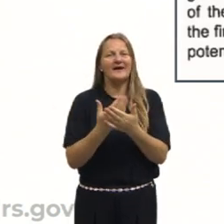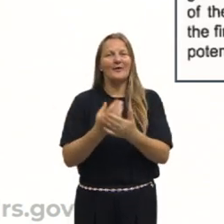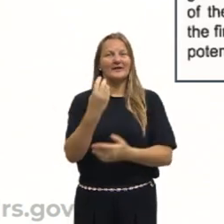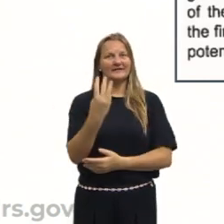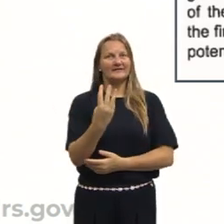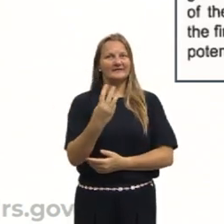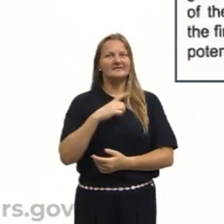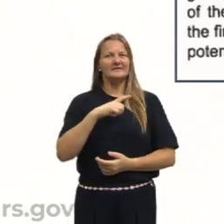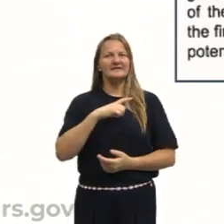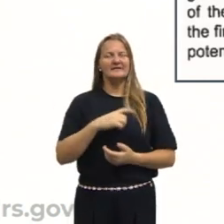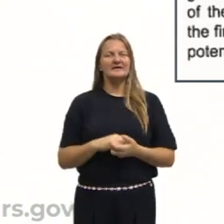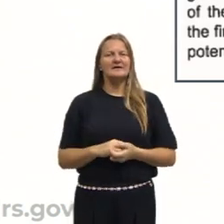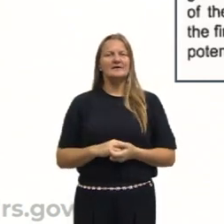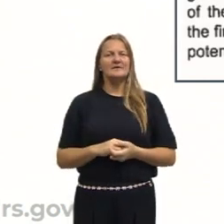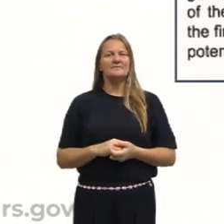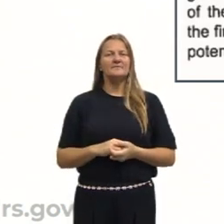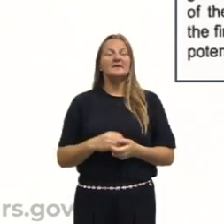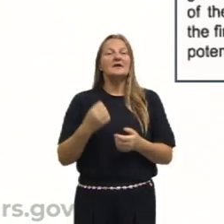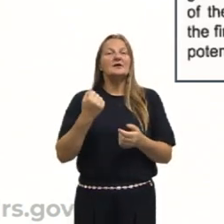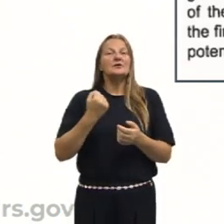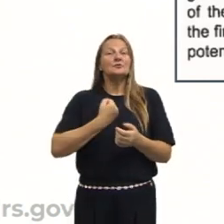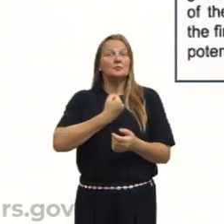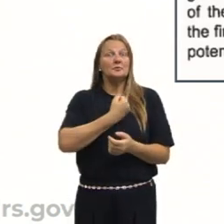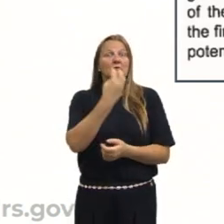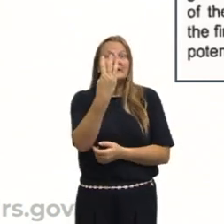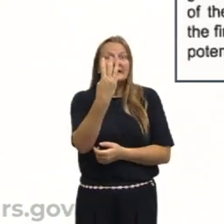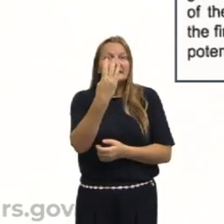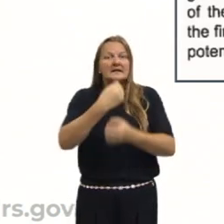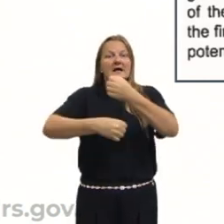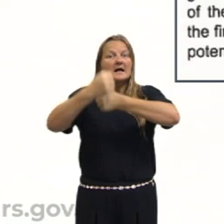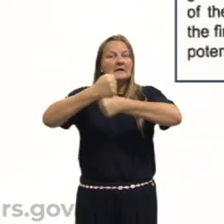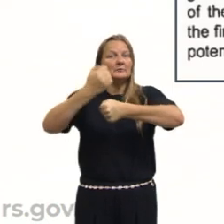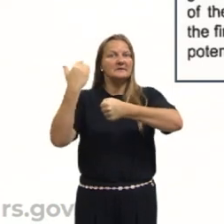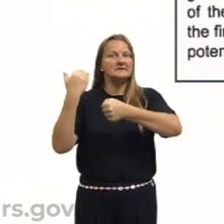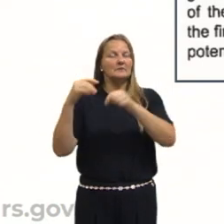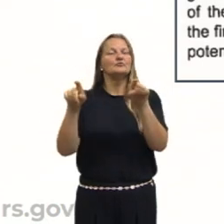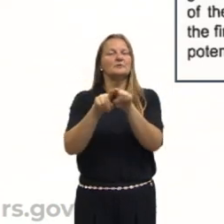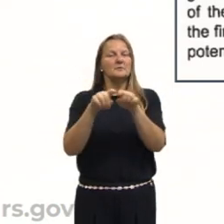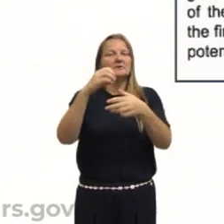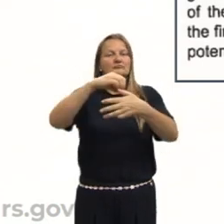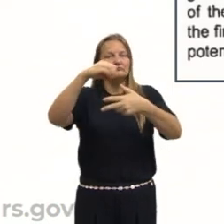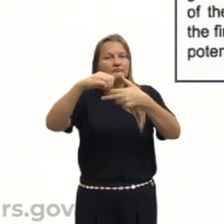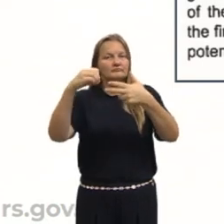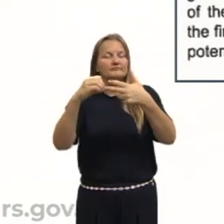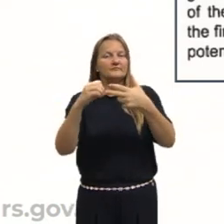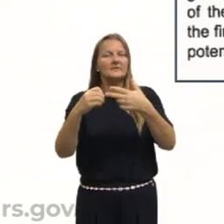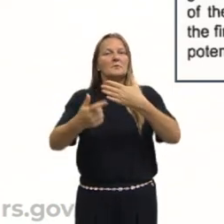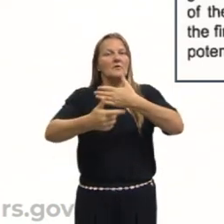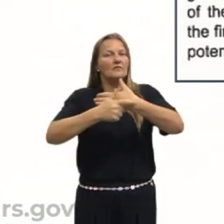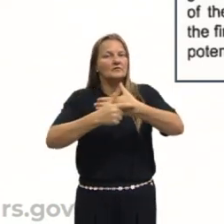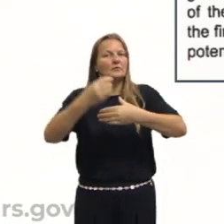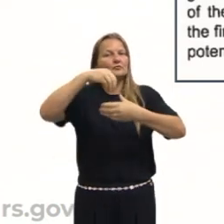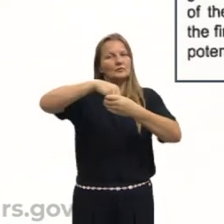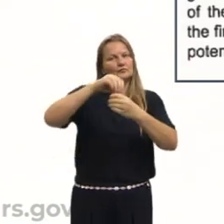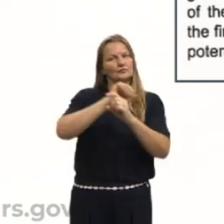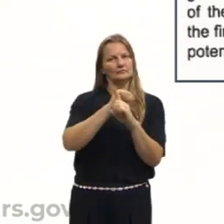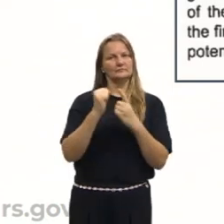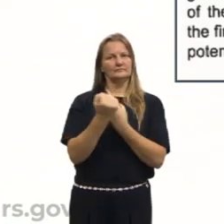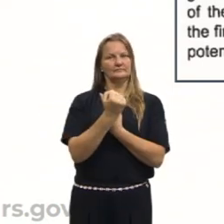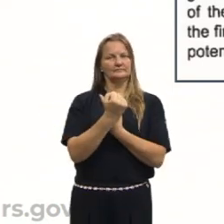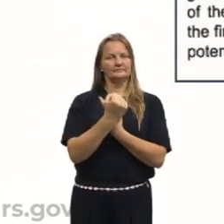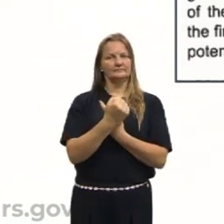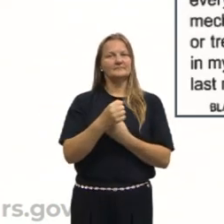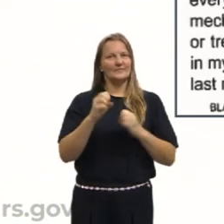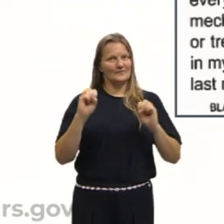3 e nós comentamos sobre a questão três do Enem do ano passado que também ver sobre o papel da mulher na sociedade show